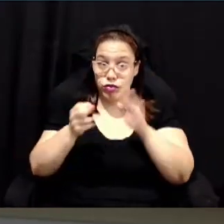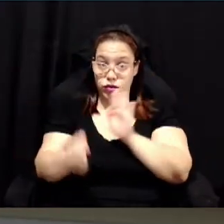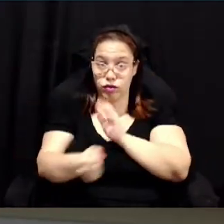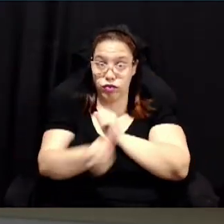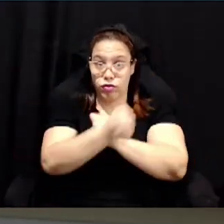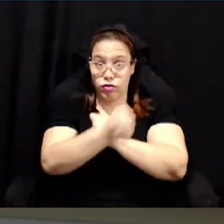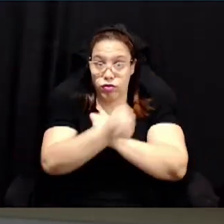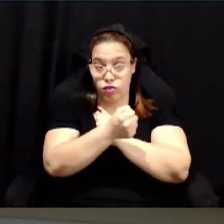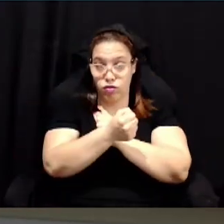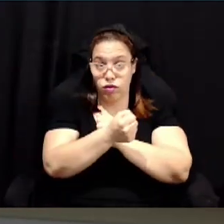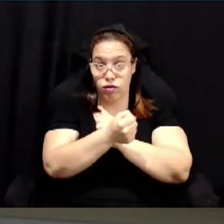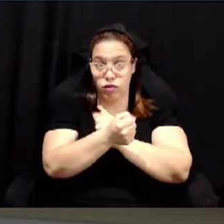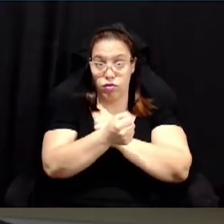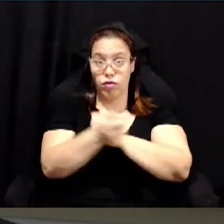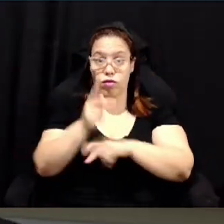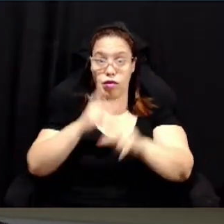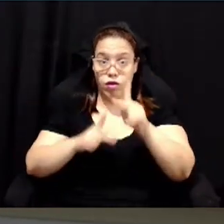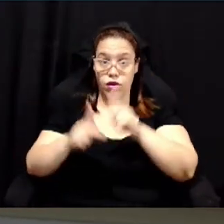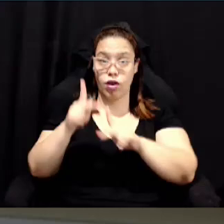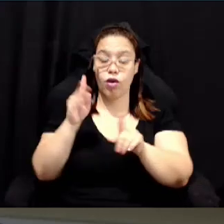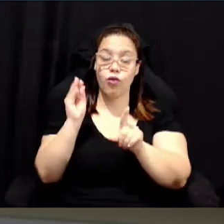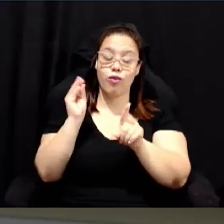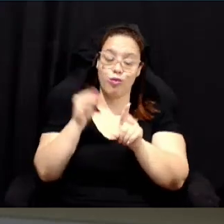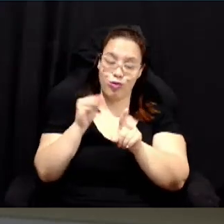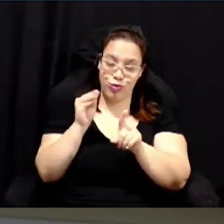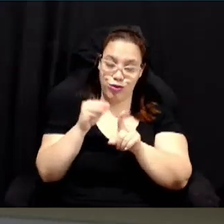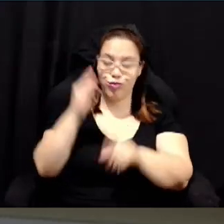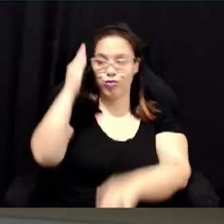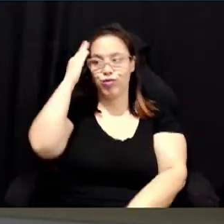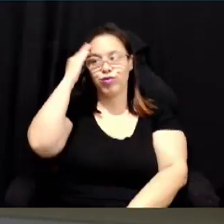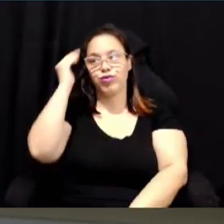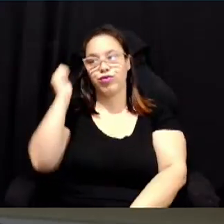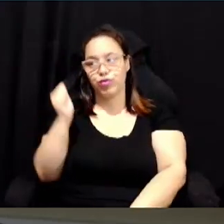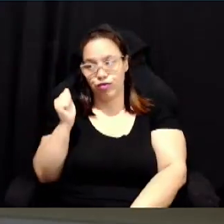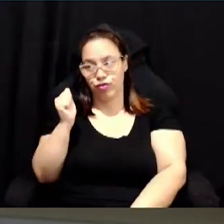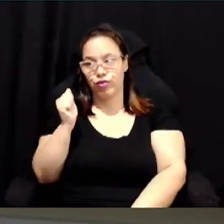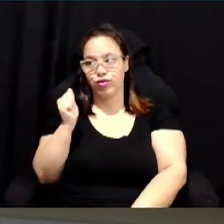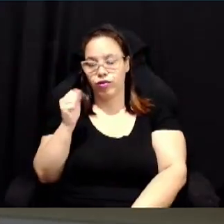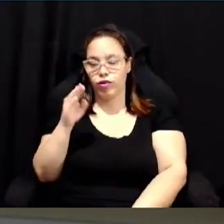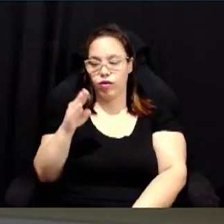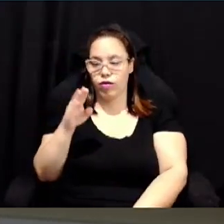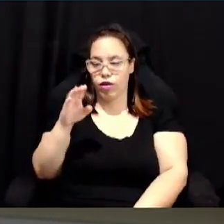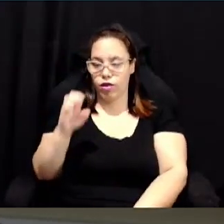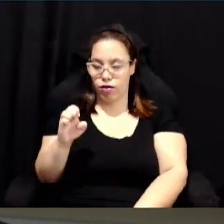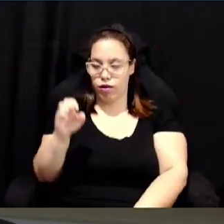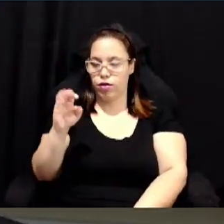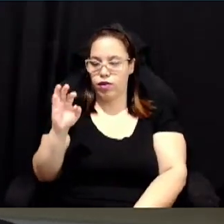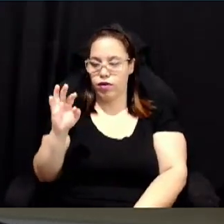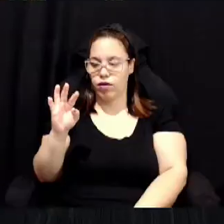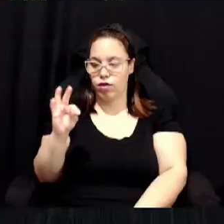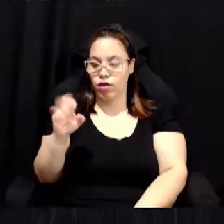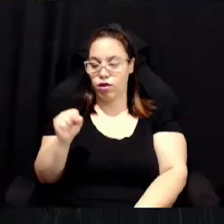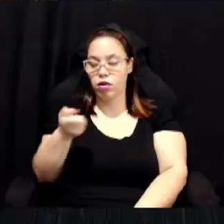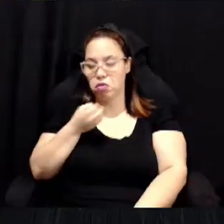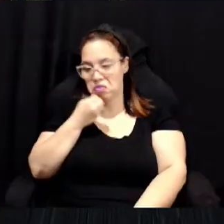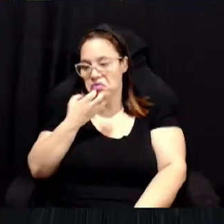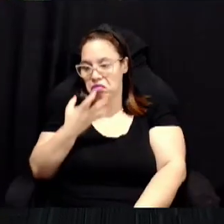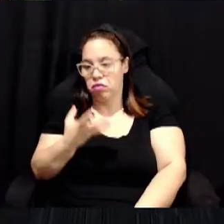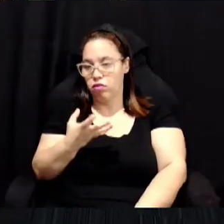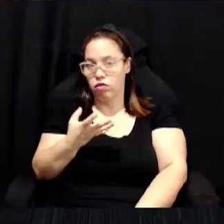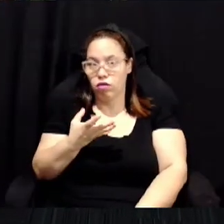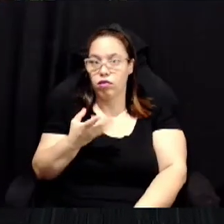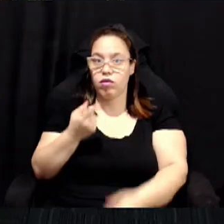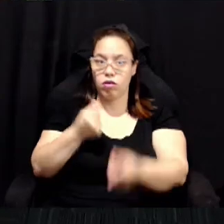da população mais vulnerável. A gente sabe que o mercado de bet, ele traz vantagens, pode trazer uma arrecadação, pode